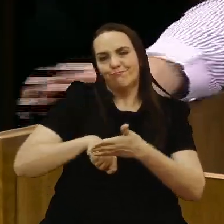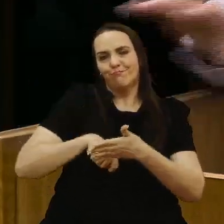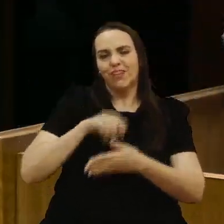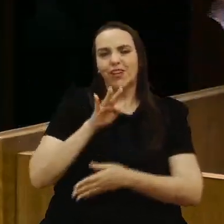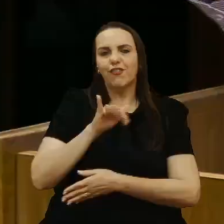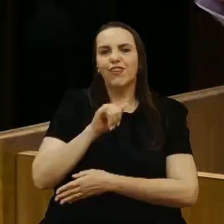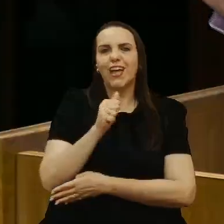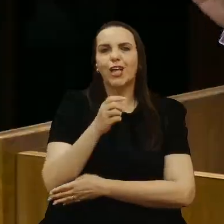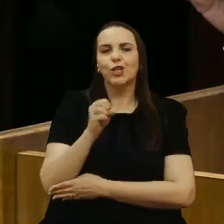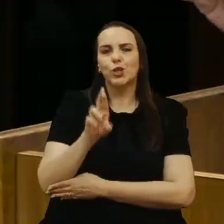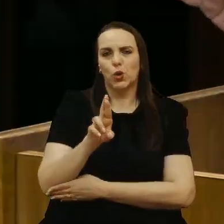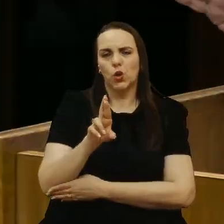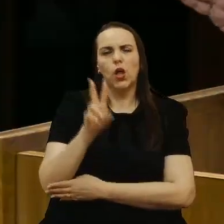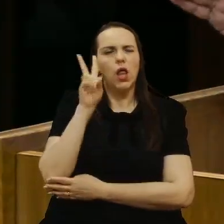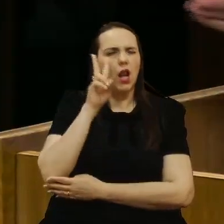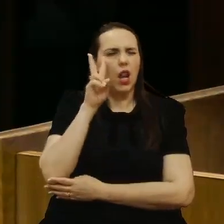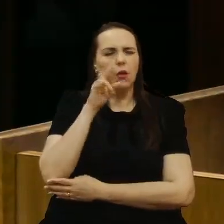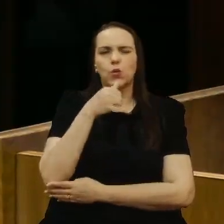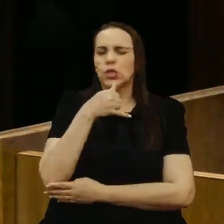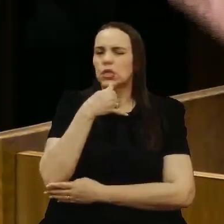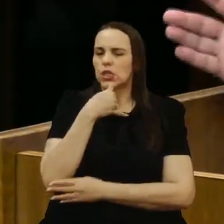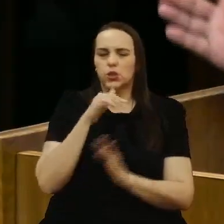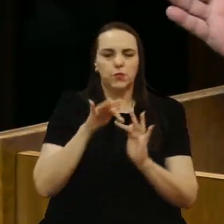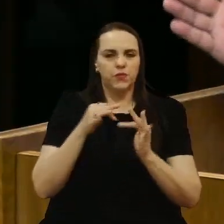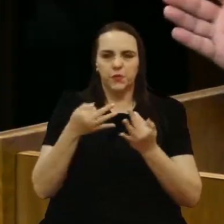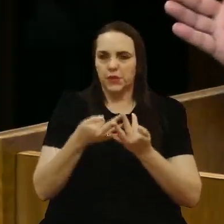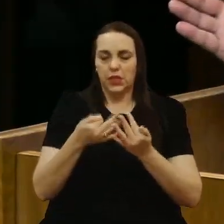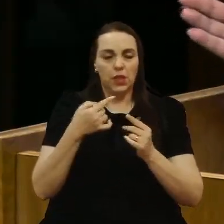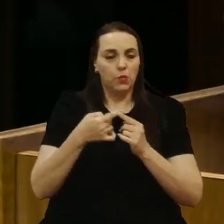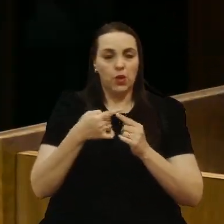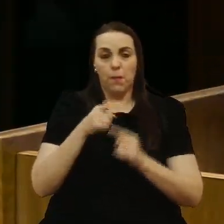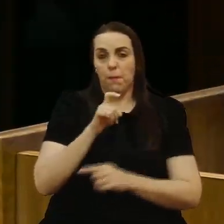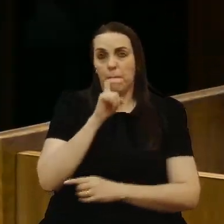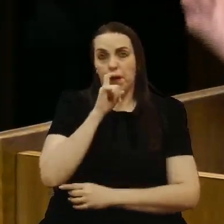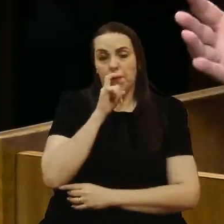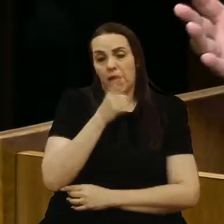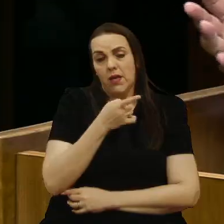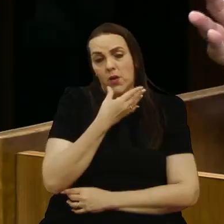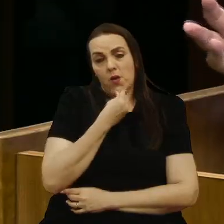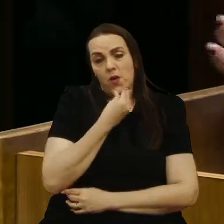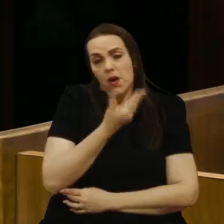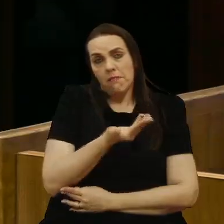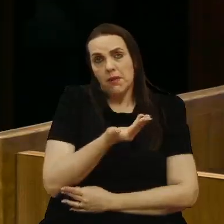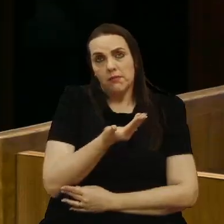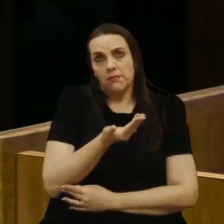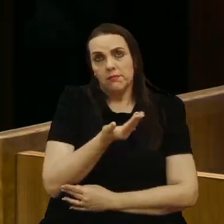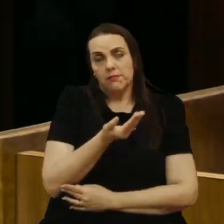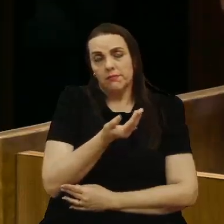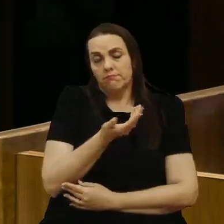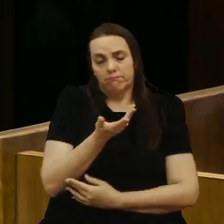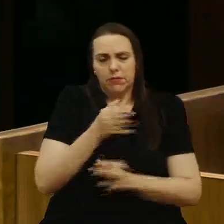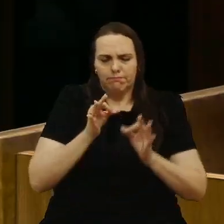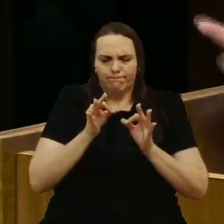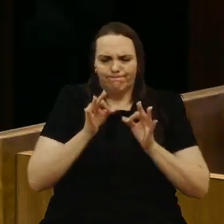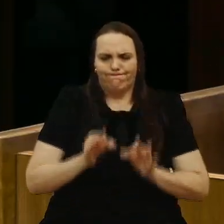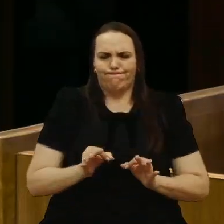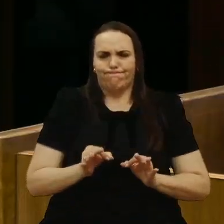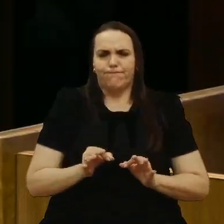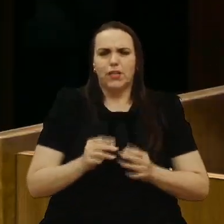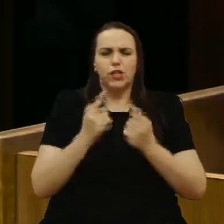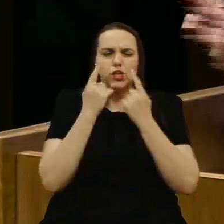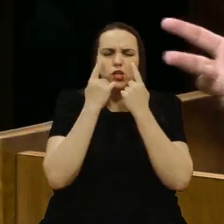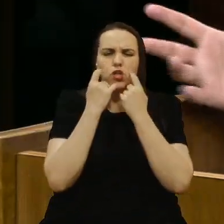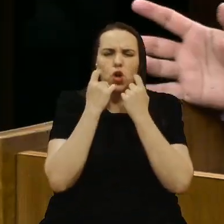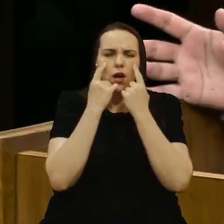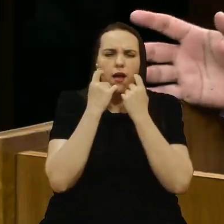lembro que foi muito triste para a nossa família, o meu pai, um homem muito idôneo, e chorava. Uma